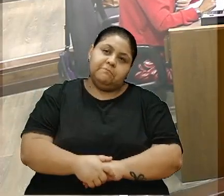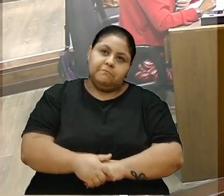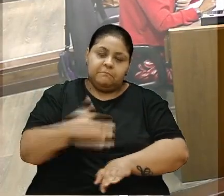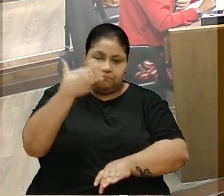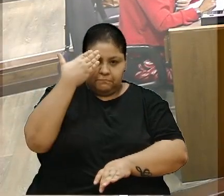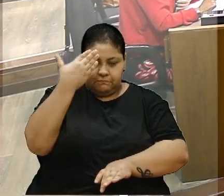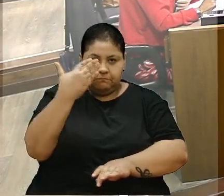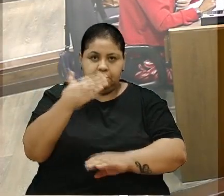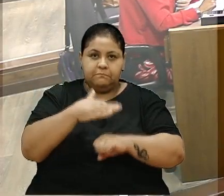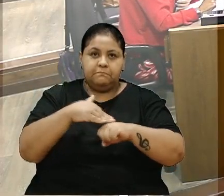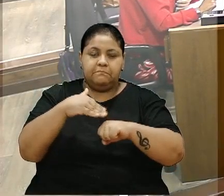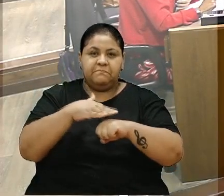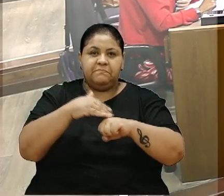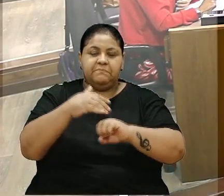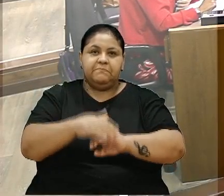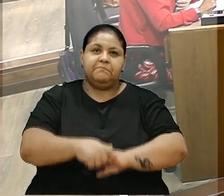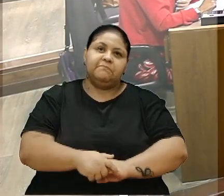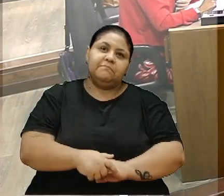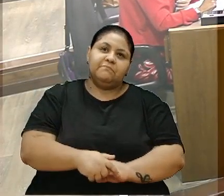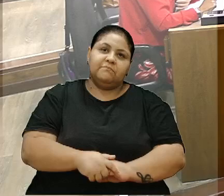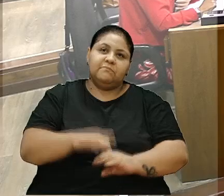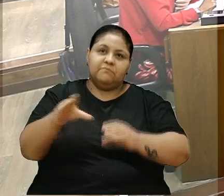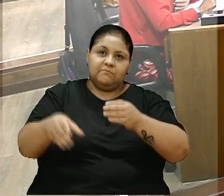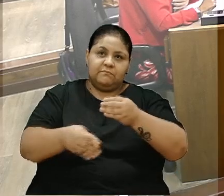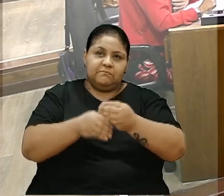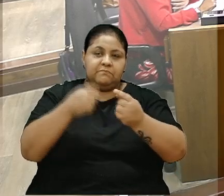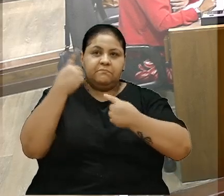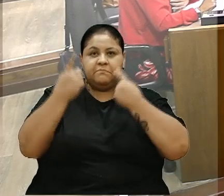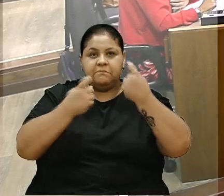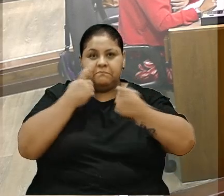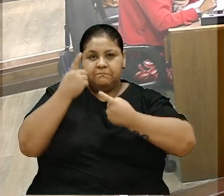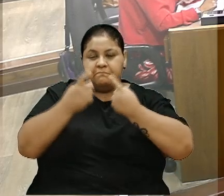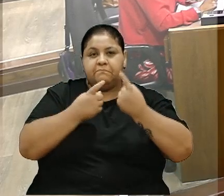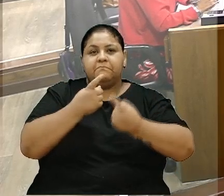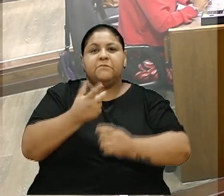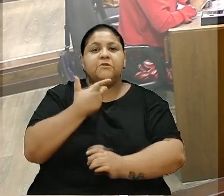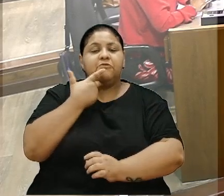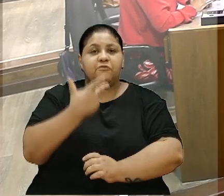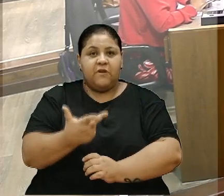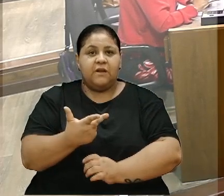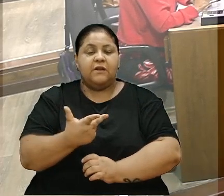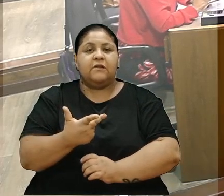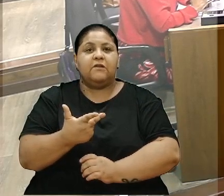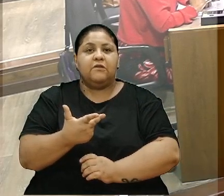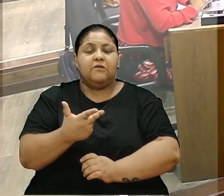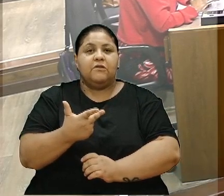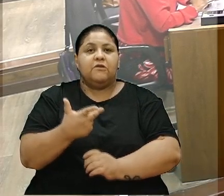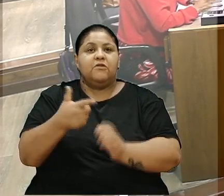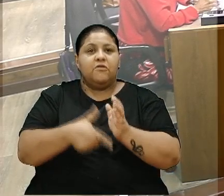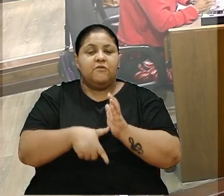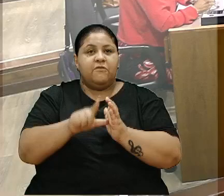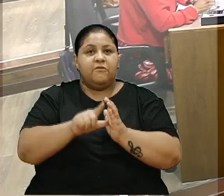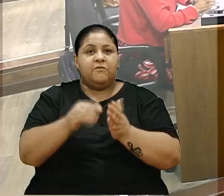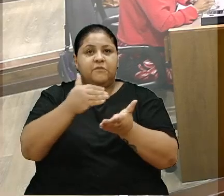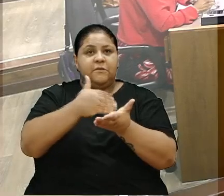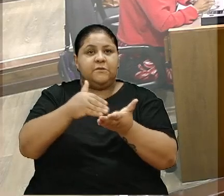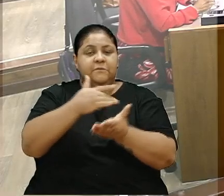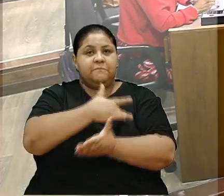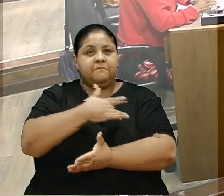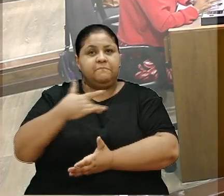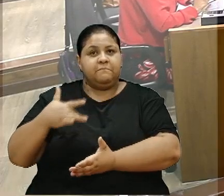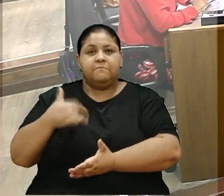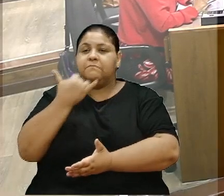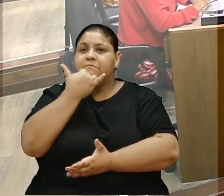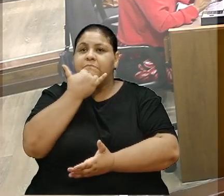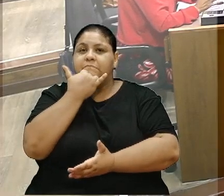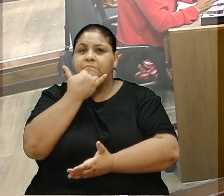Obrigado pela gentileza, vereador Santo Fantinel. Me somo à sua preocupação e reitero que eu havia anteriormente conversado com a secretária de Saúde, perdão, com